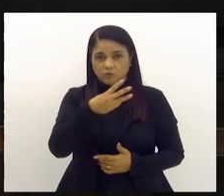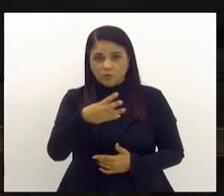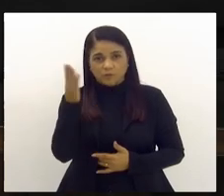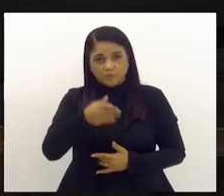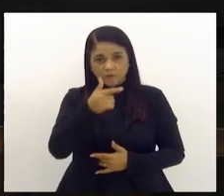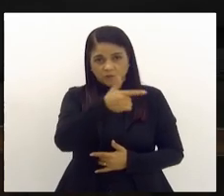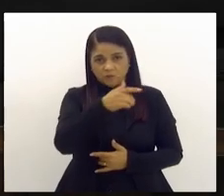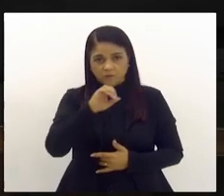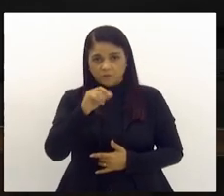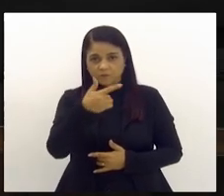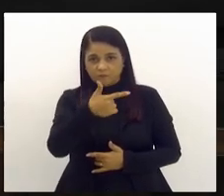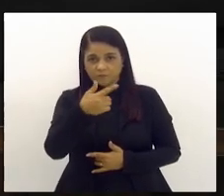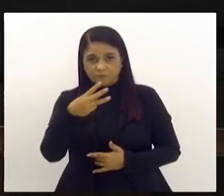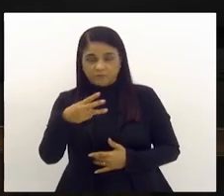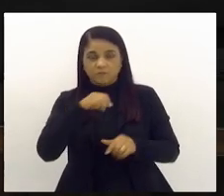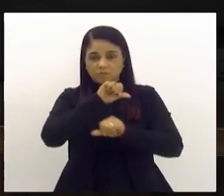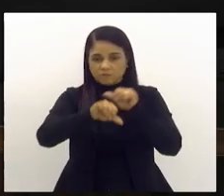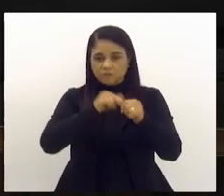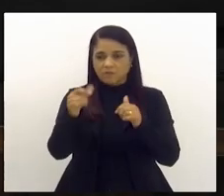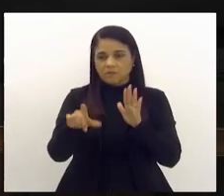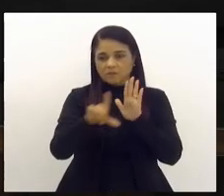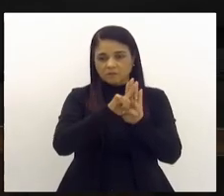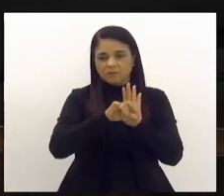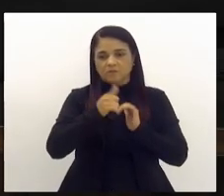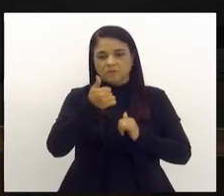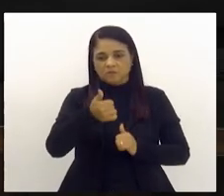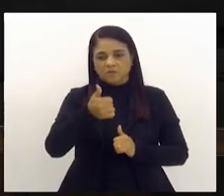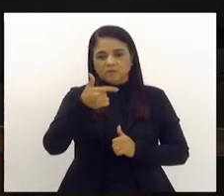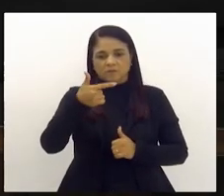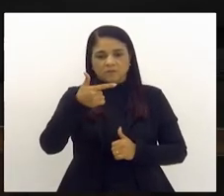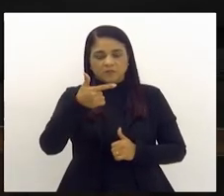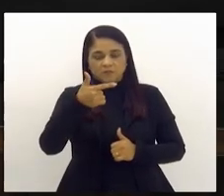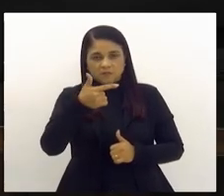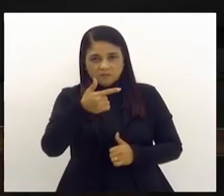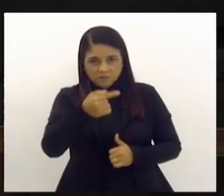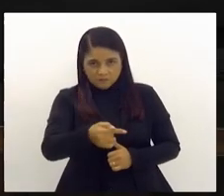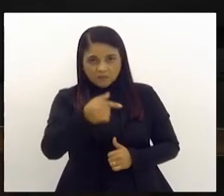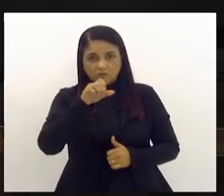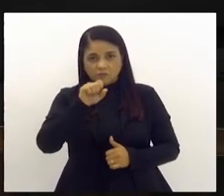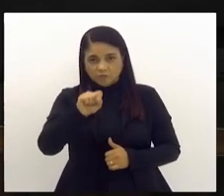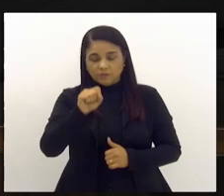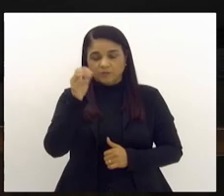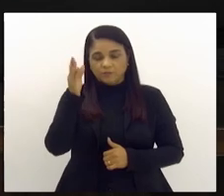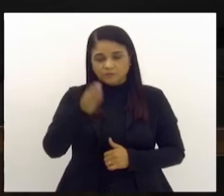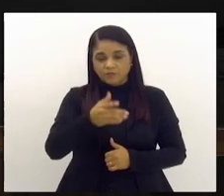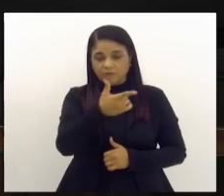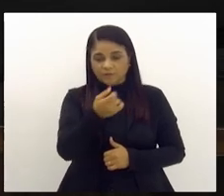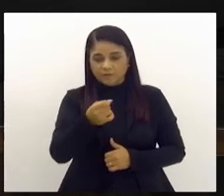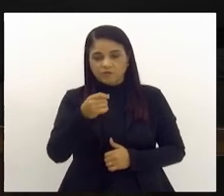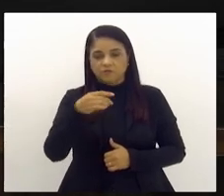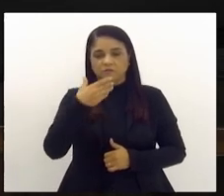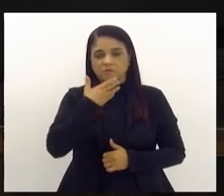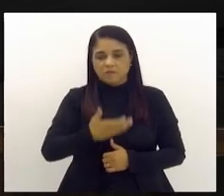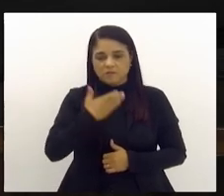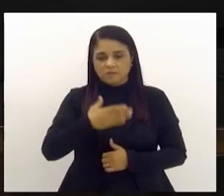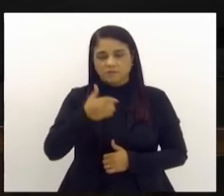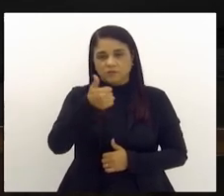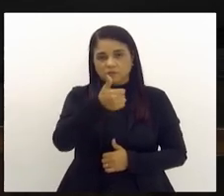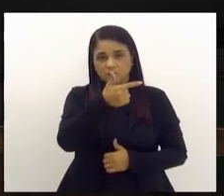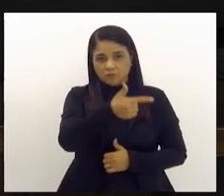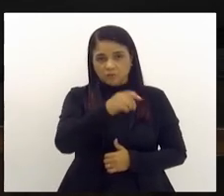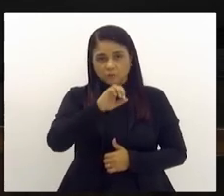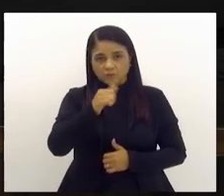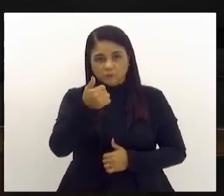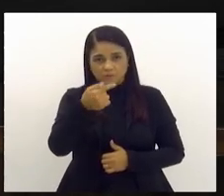2023, que altera a Lei Complementar número 178 de 20 de dezembro de 2017, que cria o